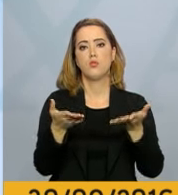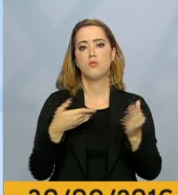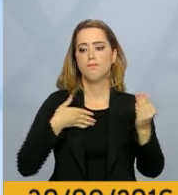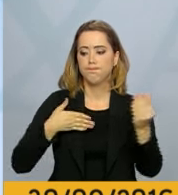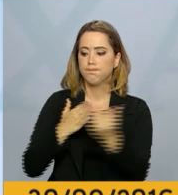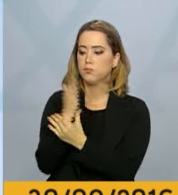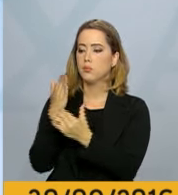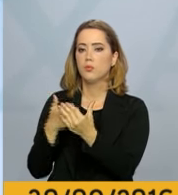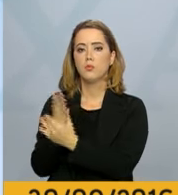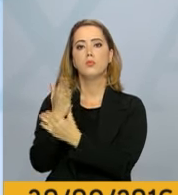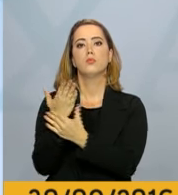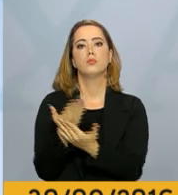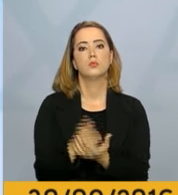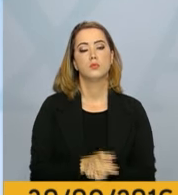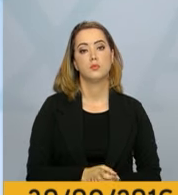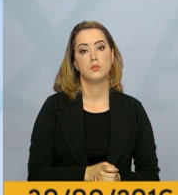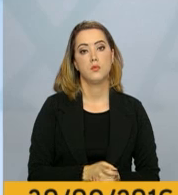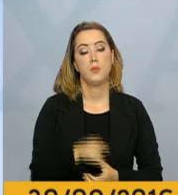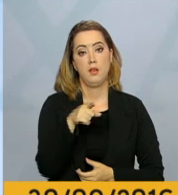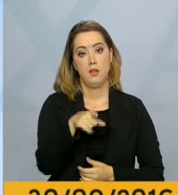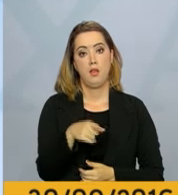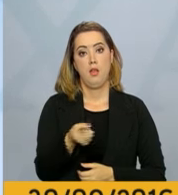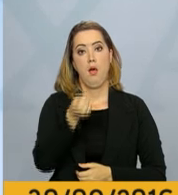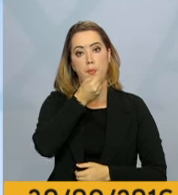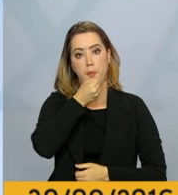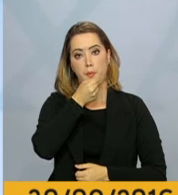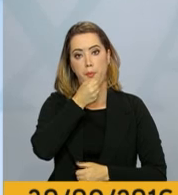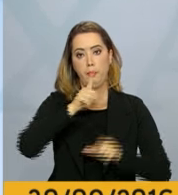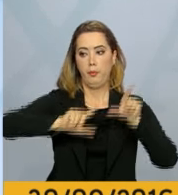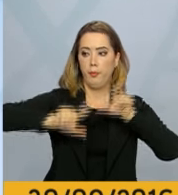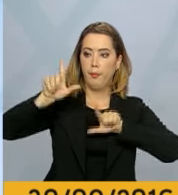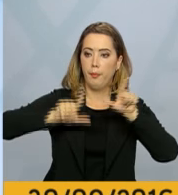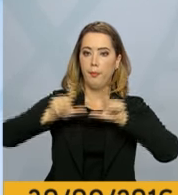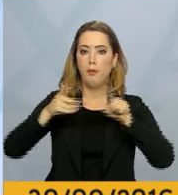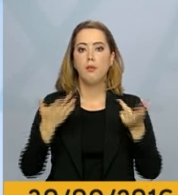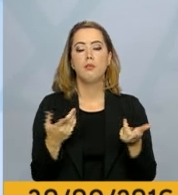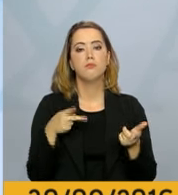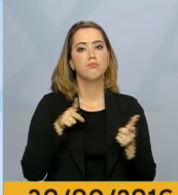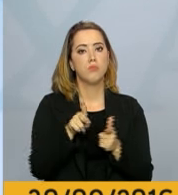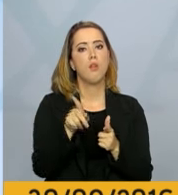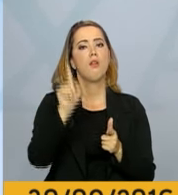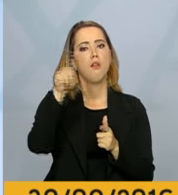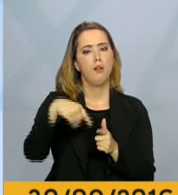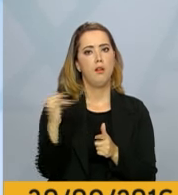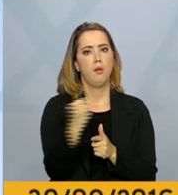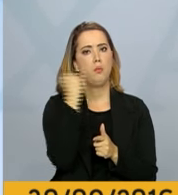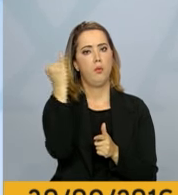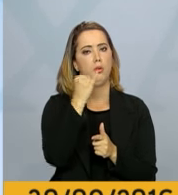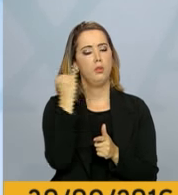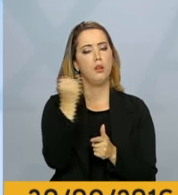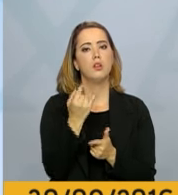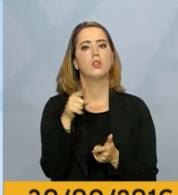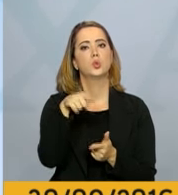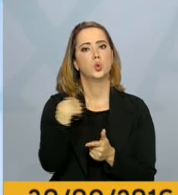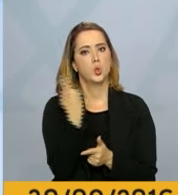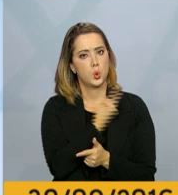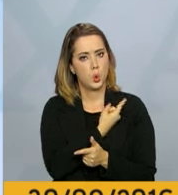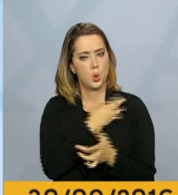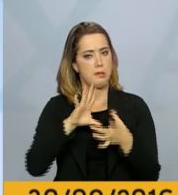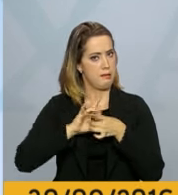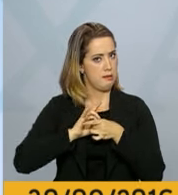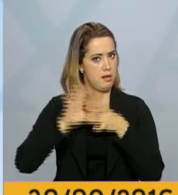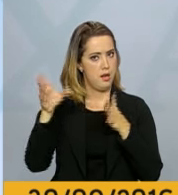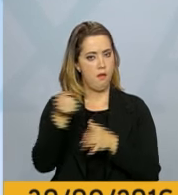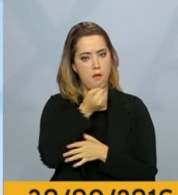Nesse particular, convenhamos, a imprensa também é fundamental. Uma imprensa livre como é a nossa, desde que se